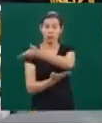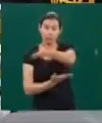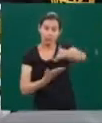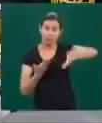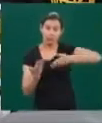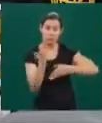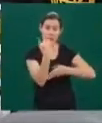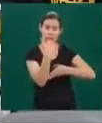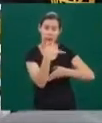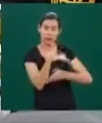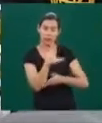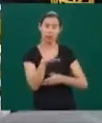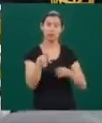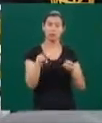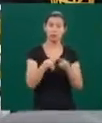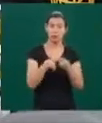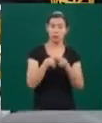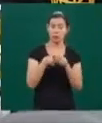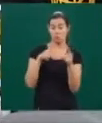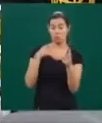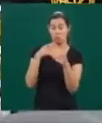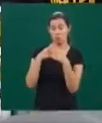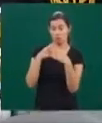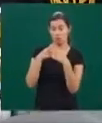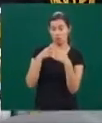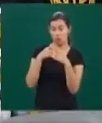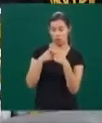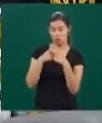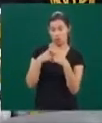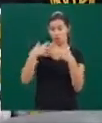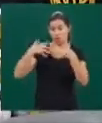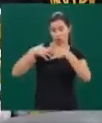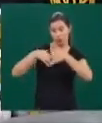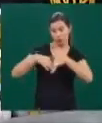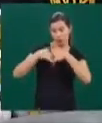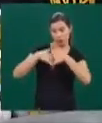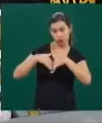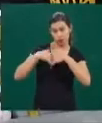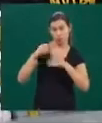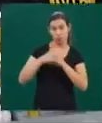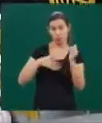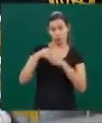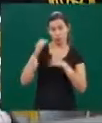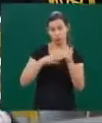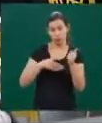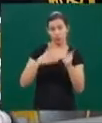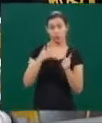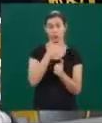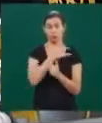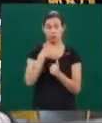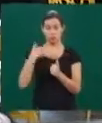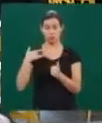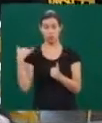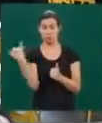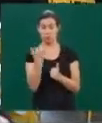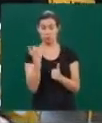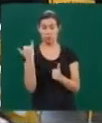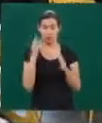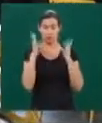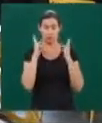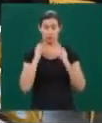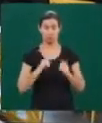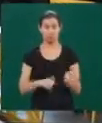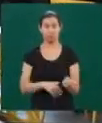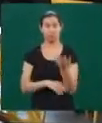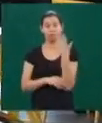as crianças e os médicos e também a conscientização dos profissionais da saúde sobre a importância da limpeza das